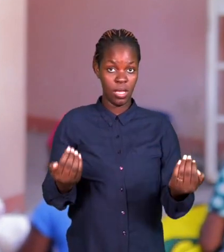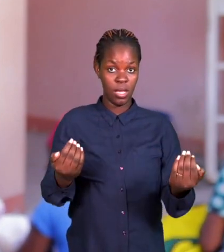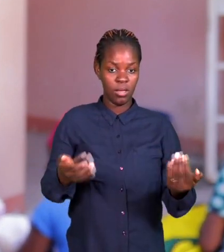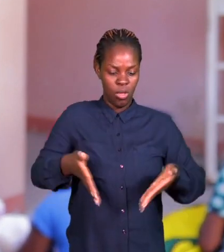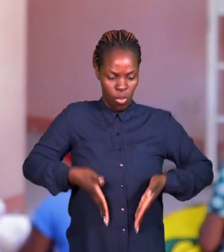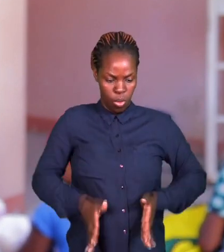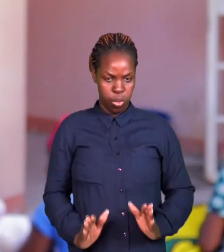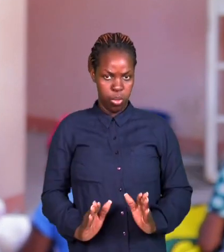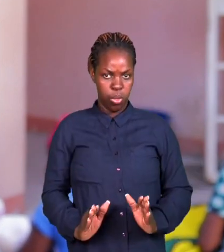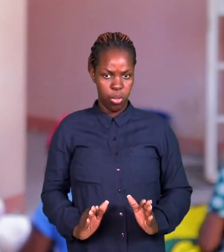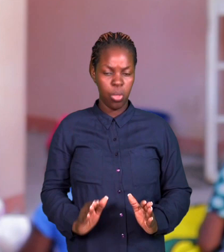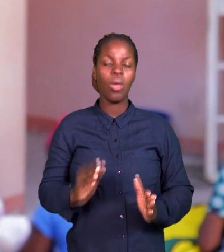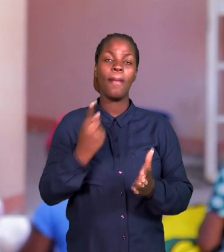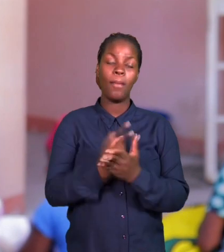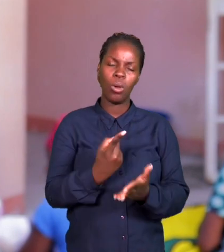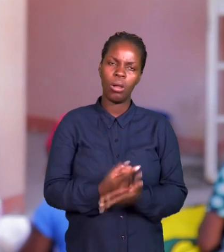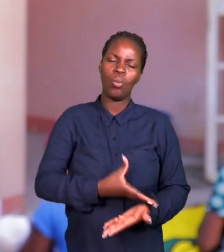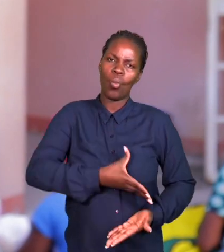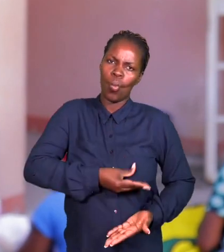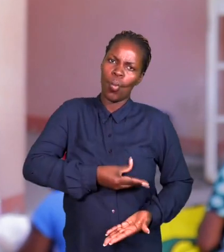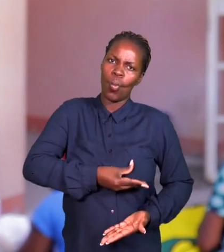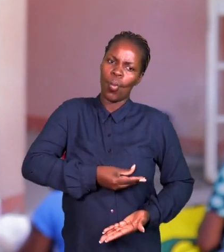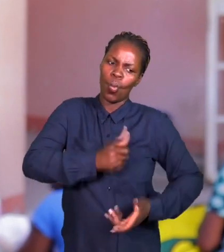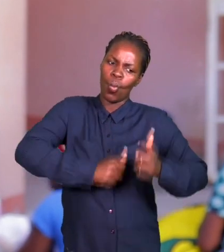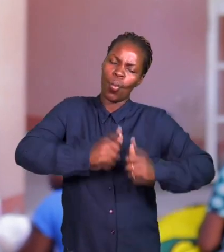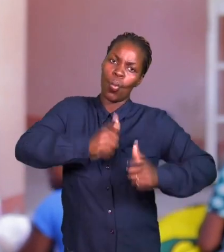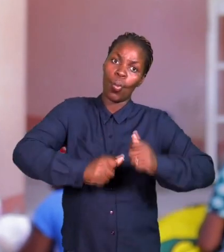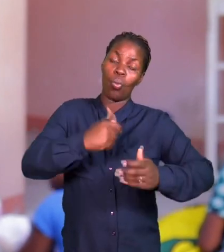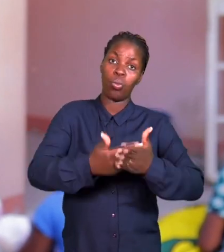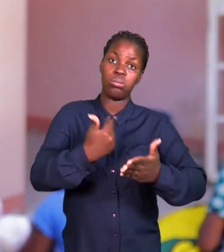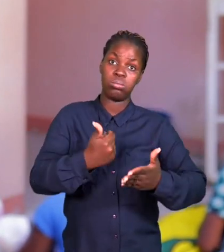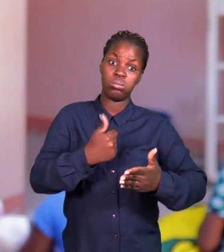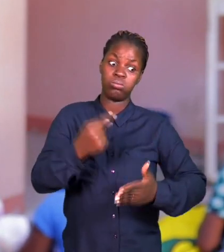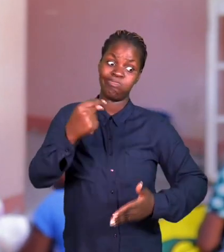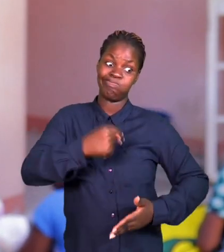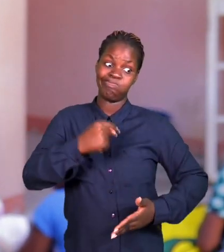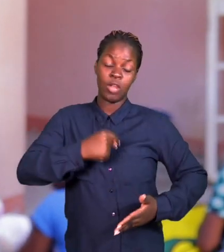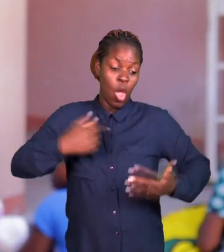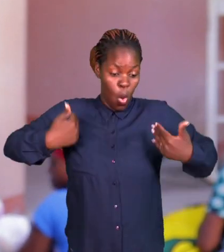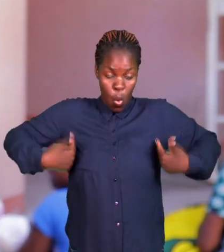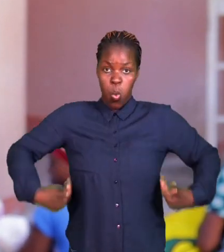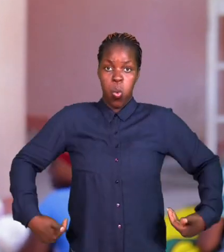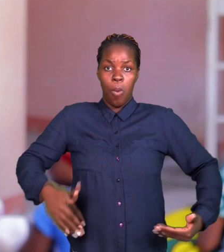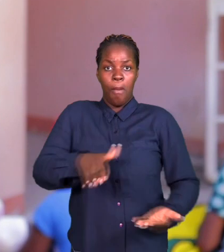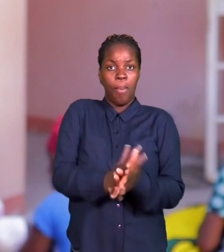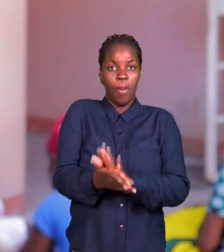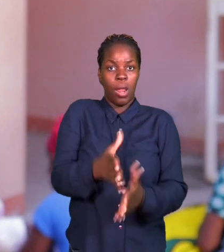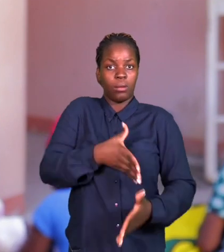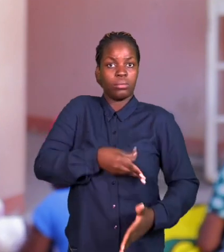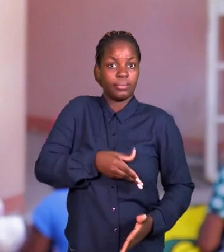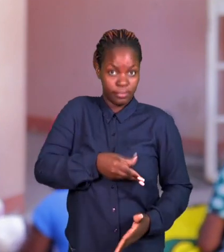criança, assim que nascer, ser dada o leite materno, porque a produção do leite materno é um processo